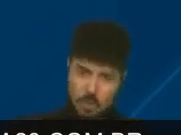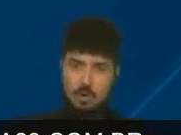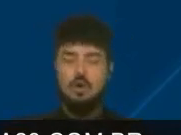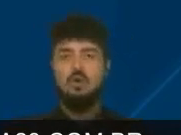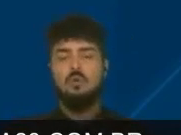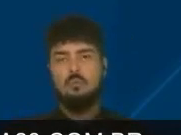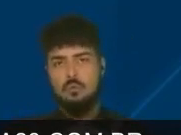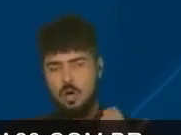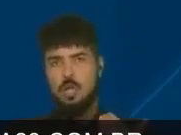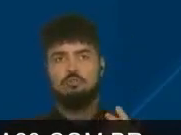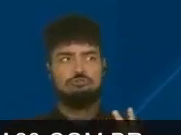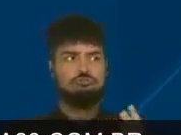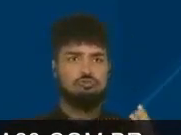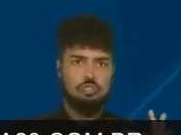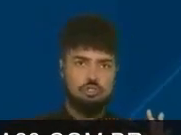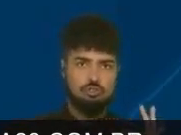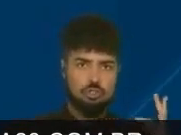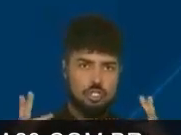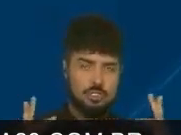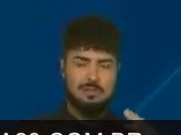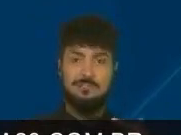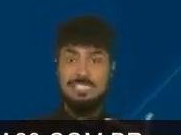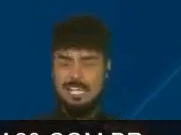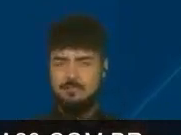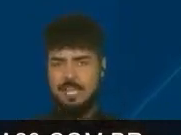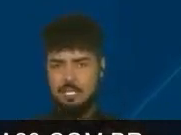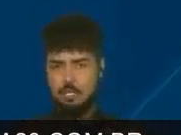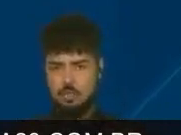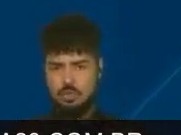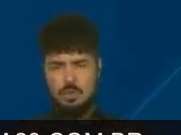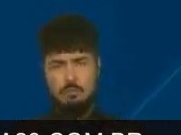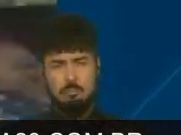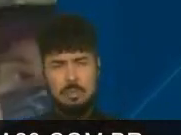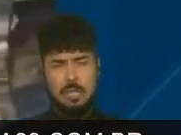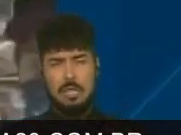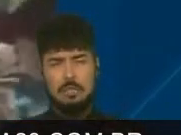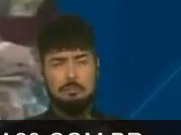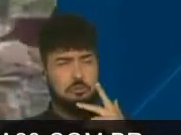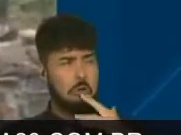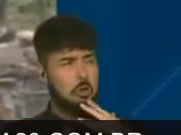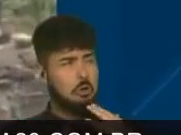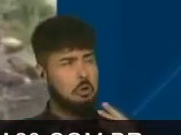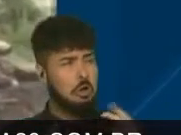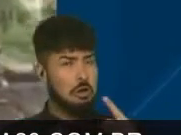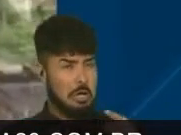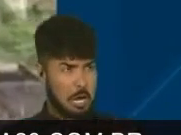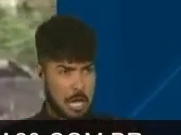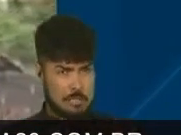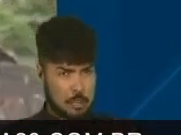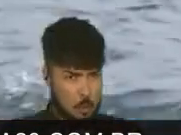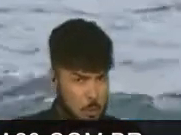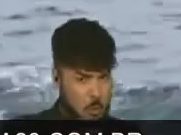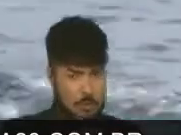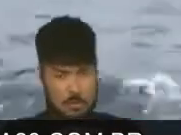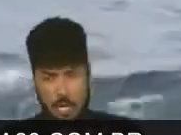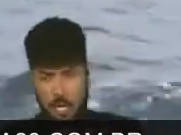feridos. Perdas humanas irreparáveis colocaram em xeque a segurança do destino turístico. E imediatamente foram abertas as investigações.